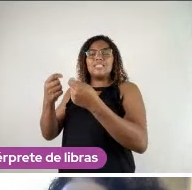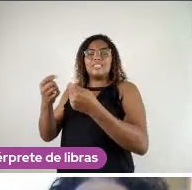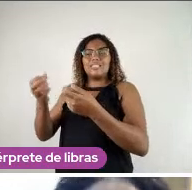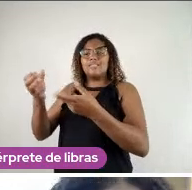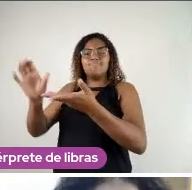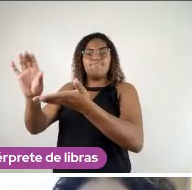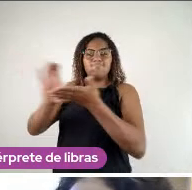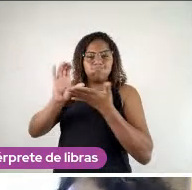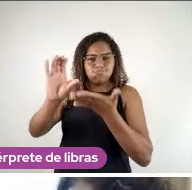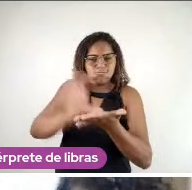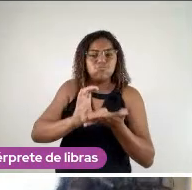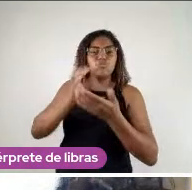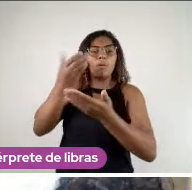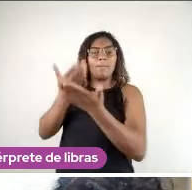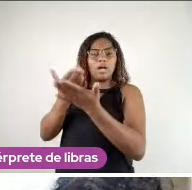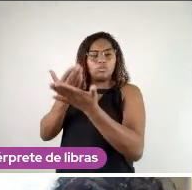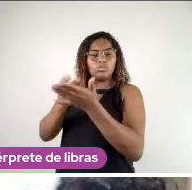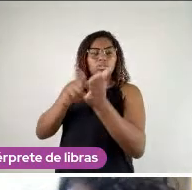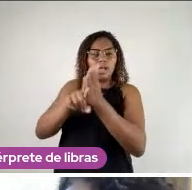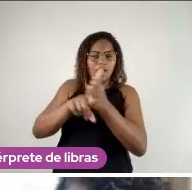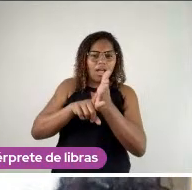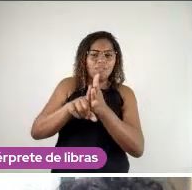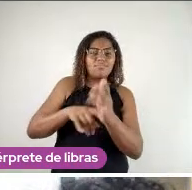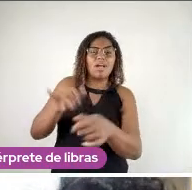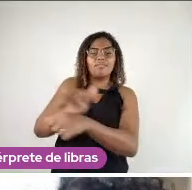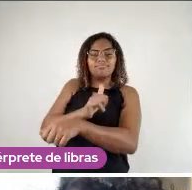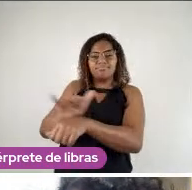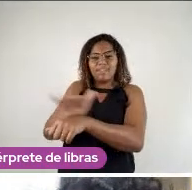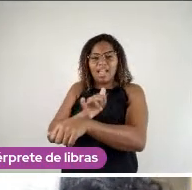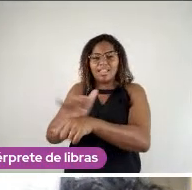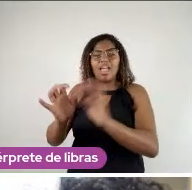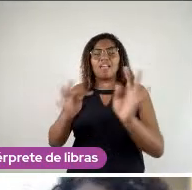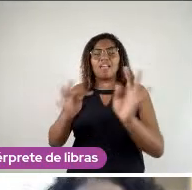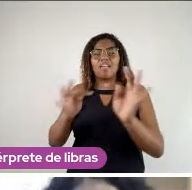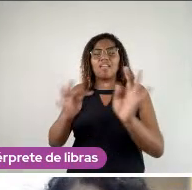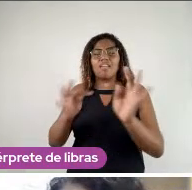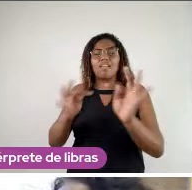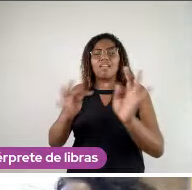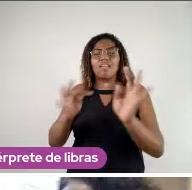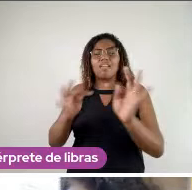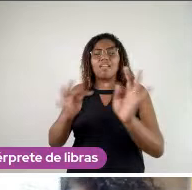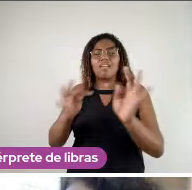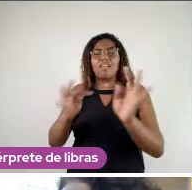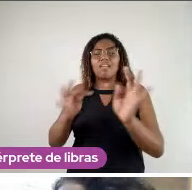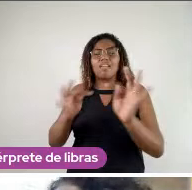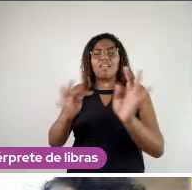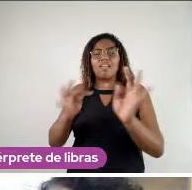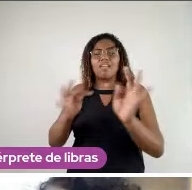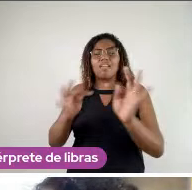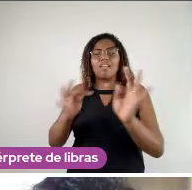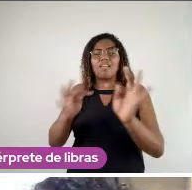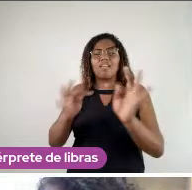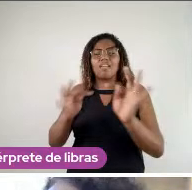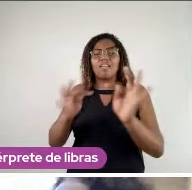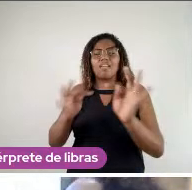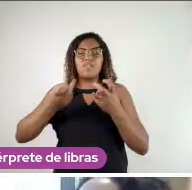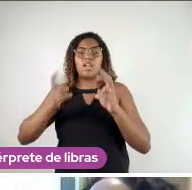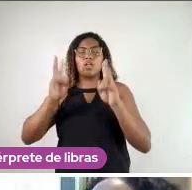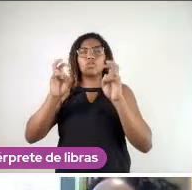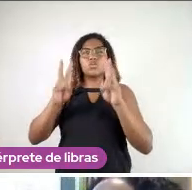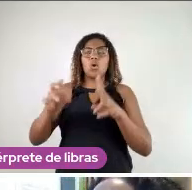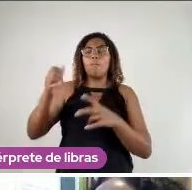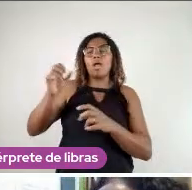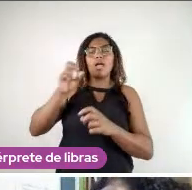as raves, né, as fãs. Então, aqui, por exemplo, para que a gente possa utilizar todas essas ferramentas, como análise de toxinas, análise molecular